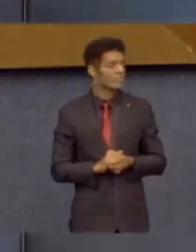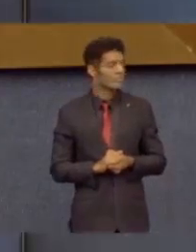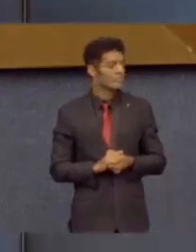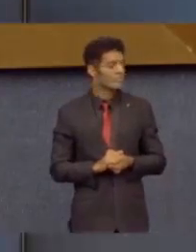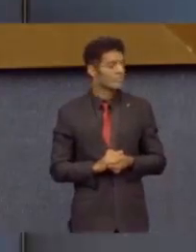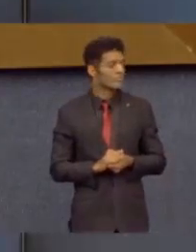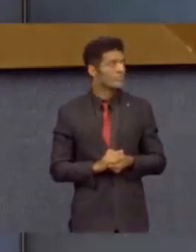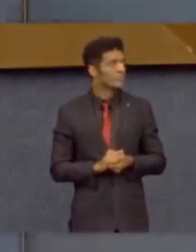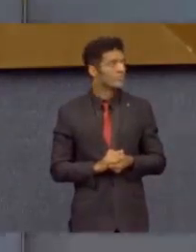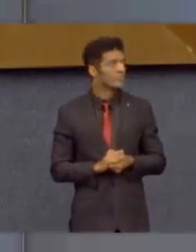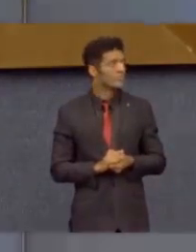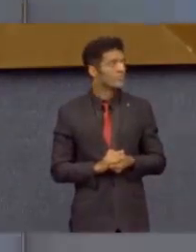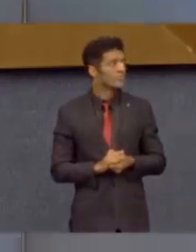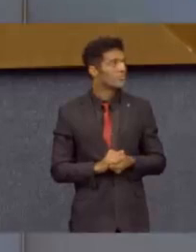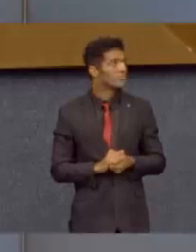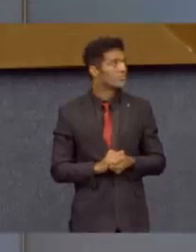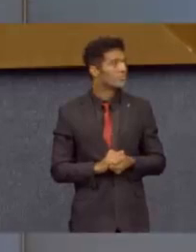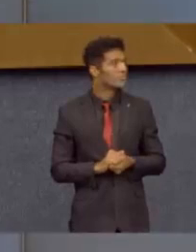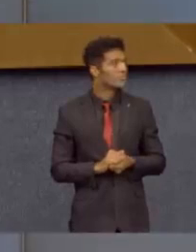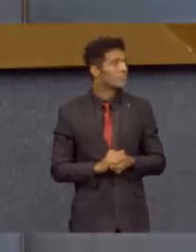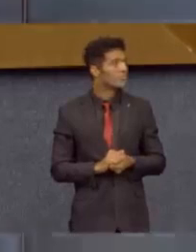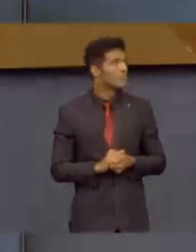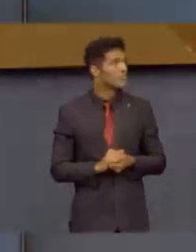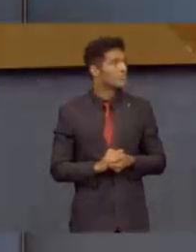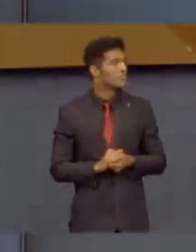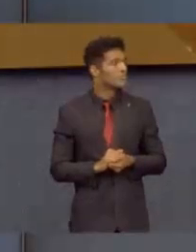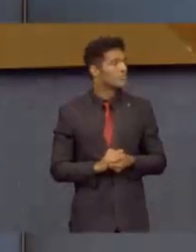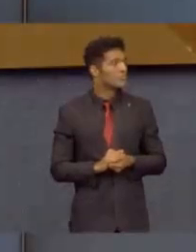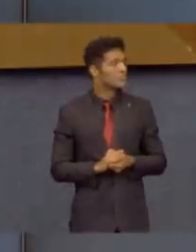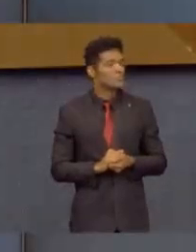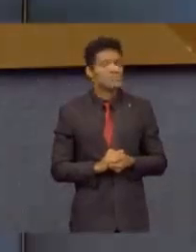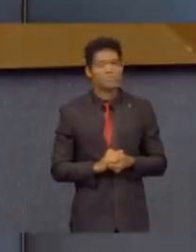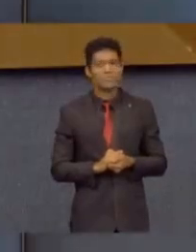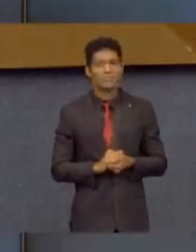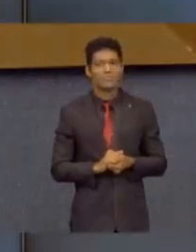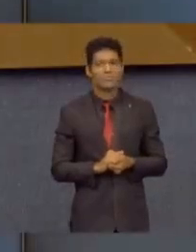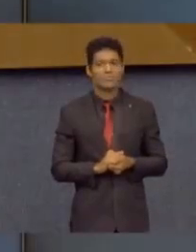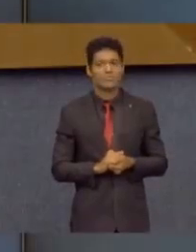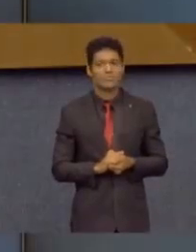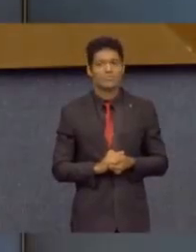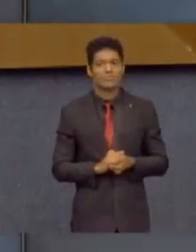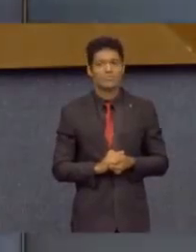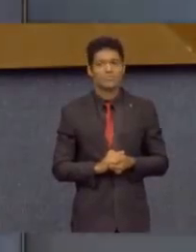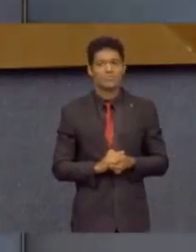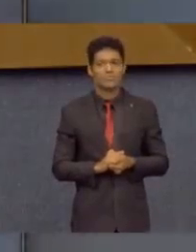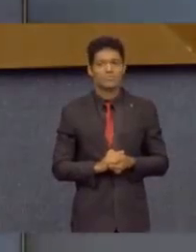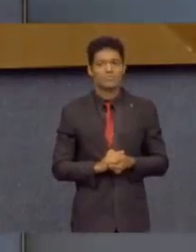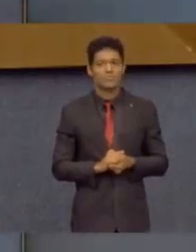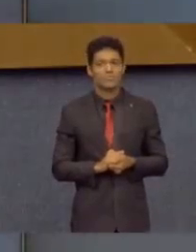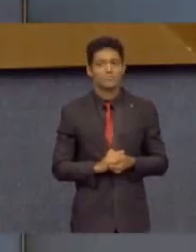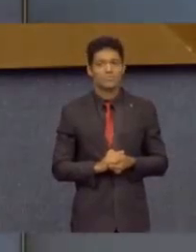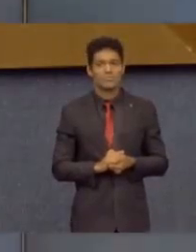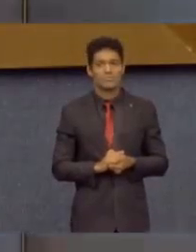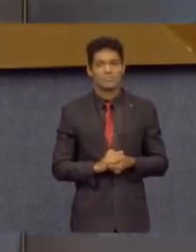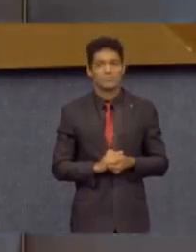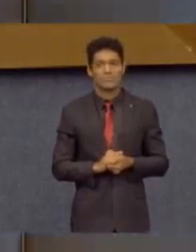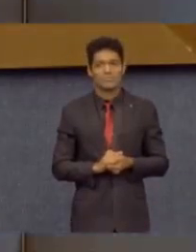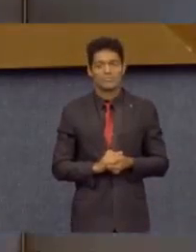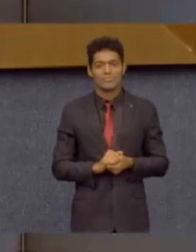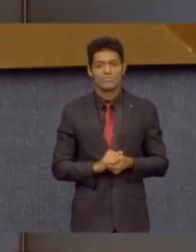que transforma o coração. Quem busca a esperança no olhar de uma criança vê que